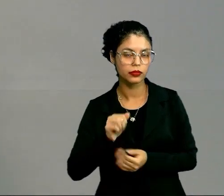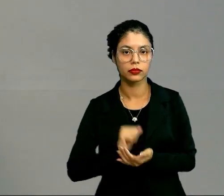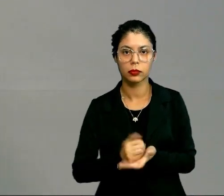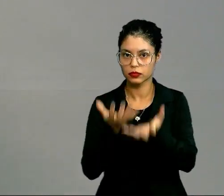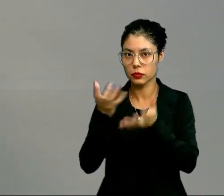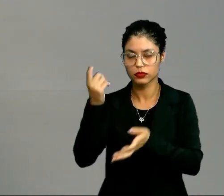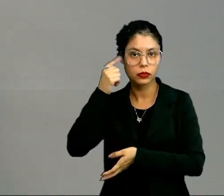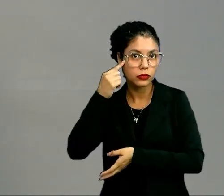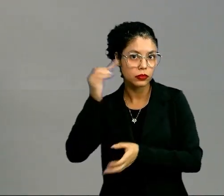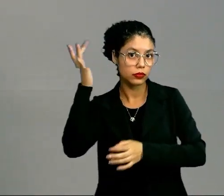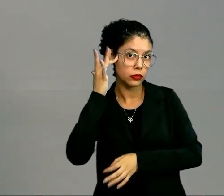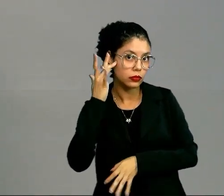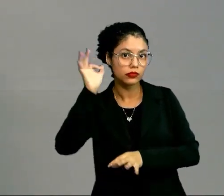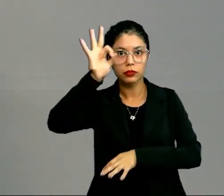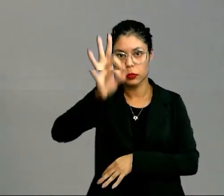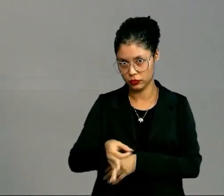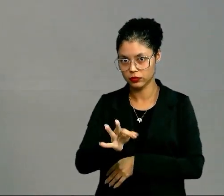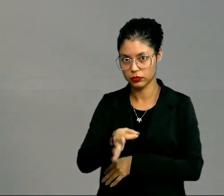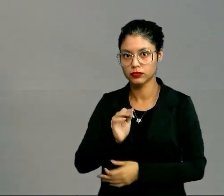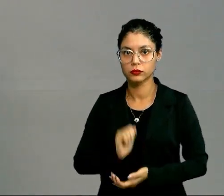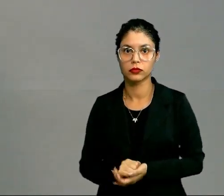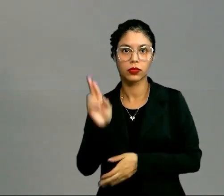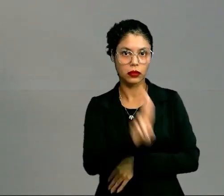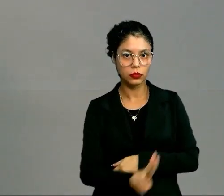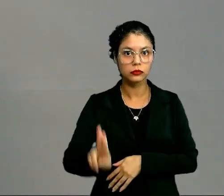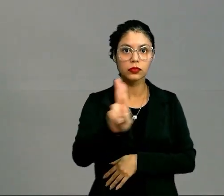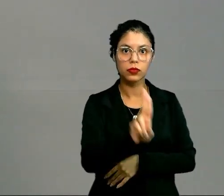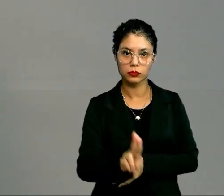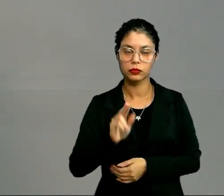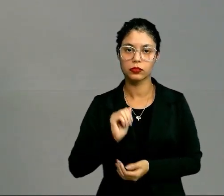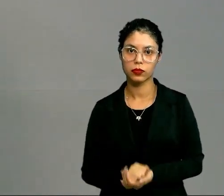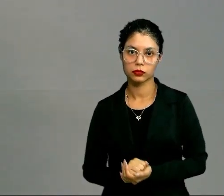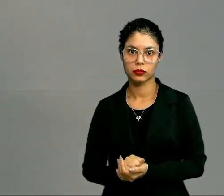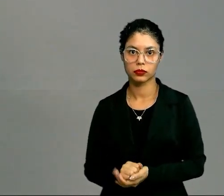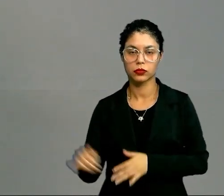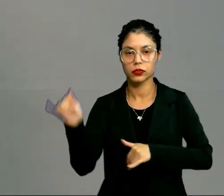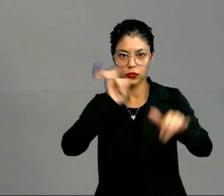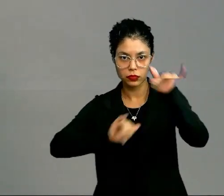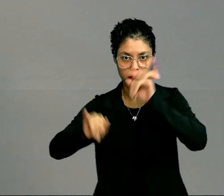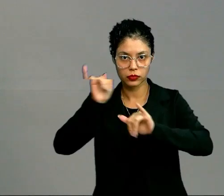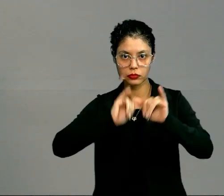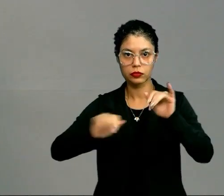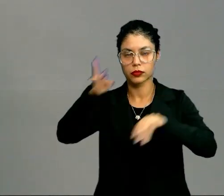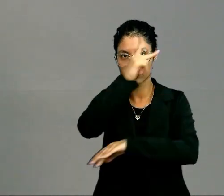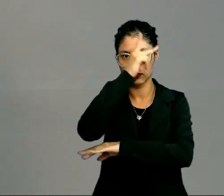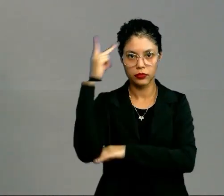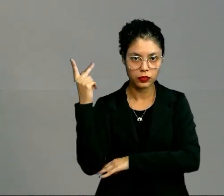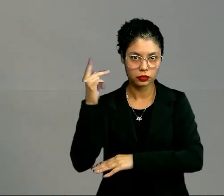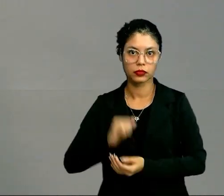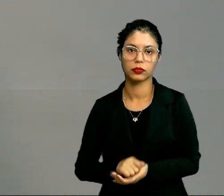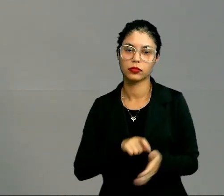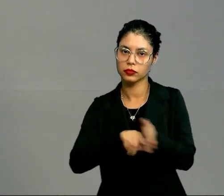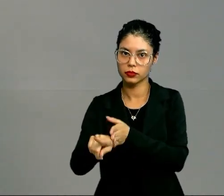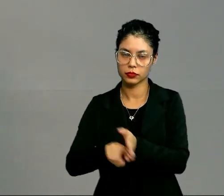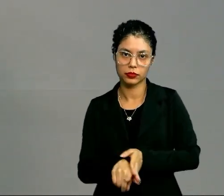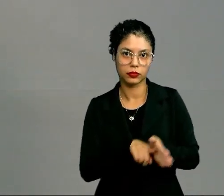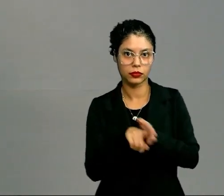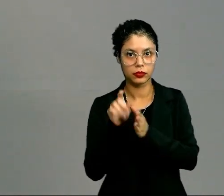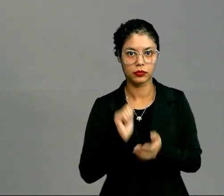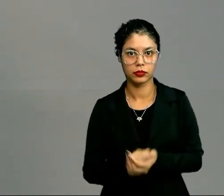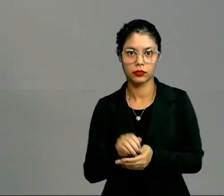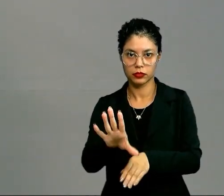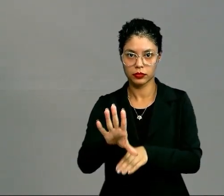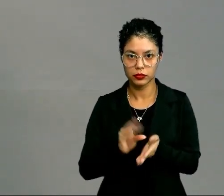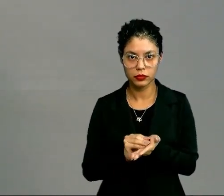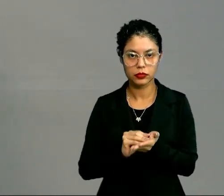o que eu penso, é o que eu acho que está correto, eu utilizo a informação dessas pessoas que fizeram pesquisas, que